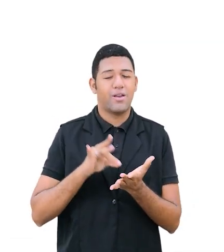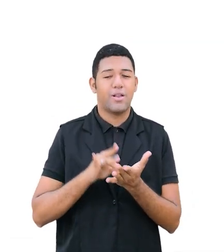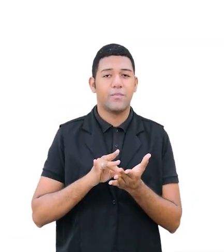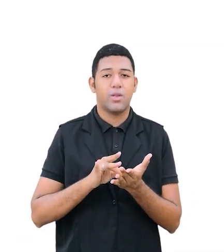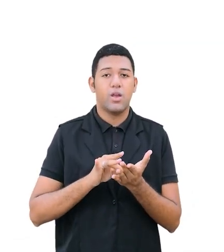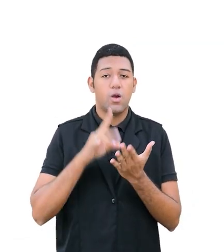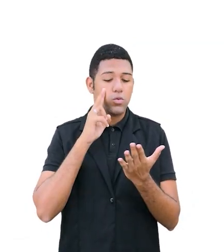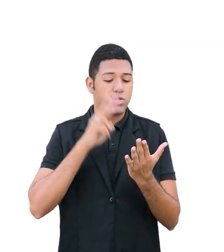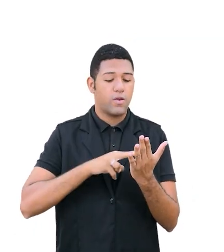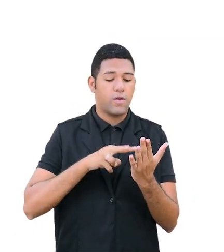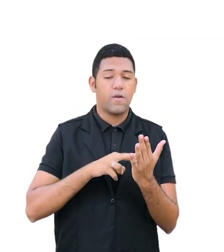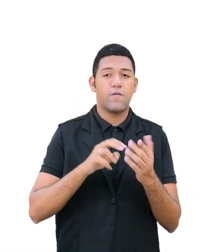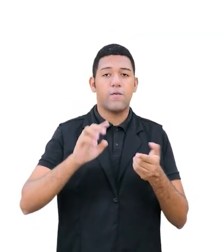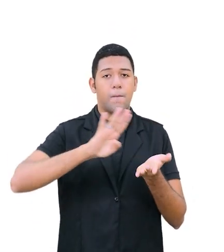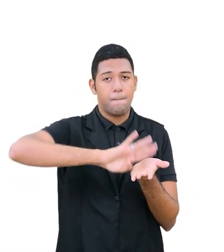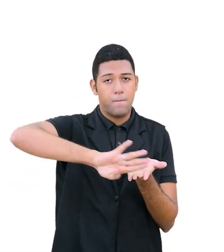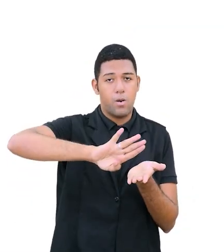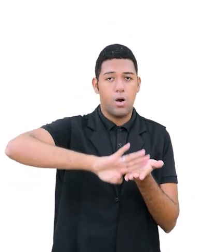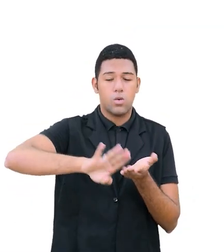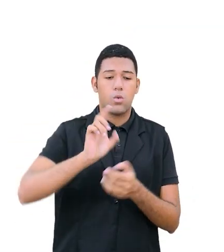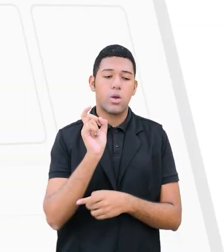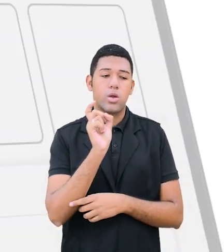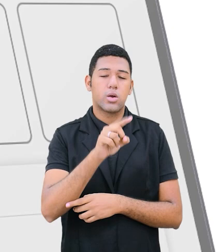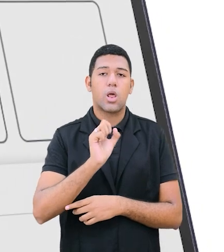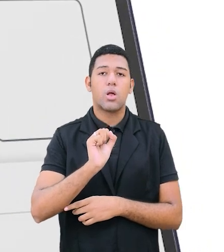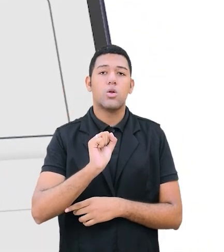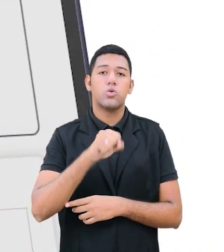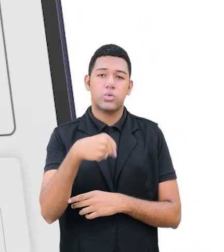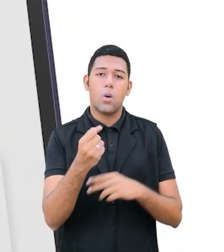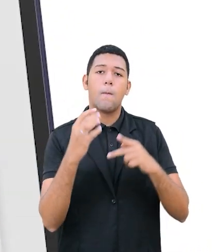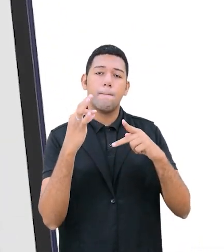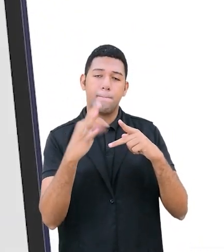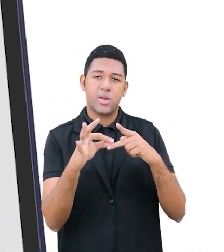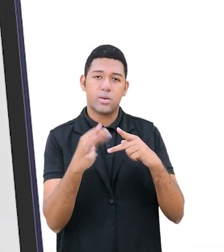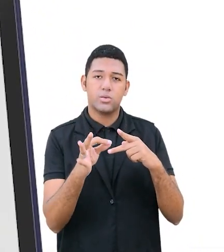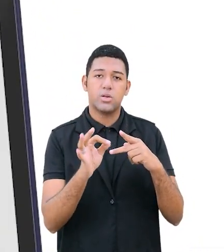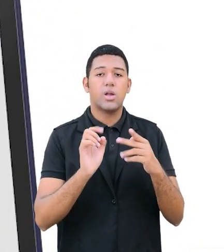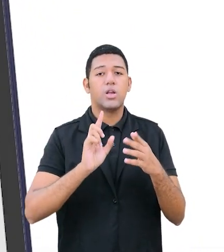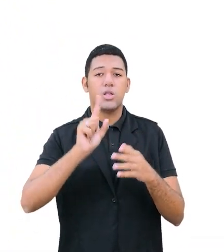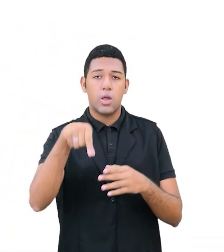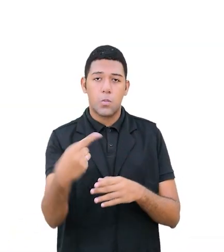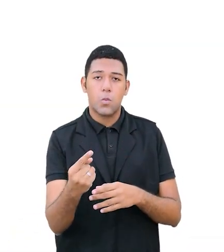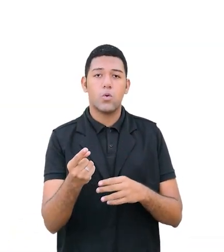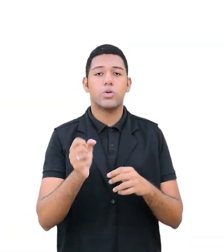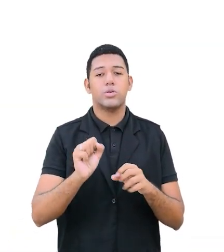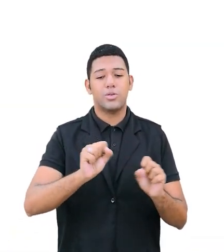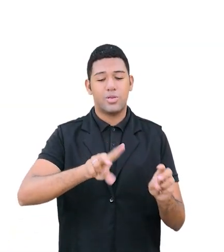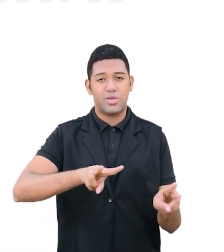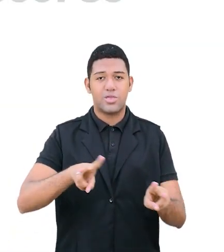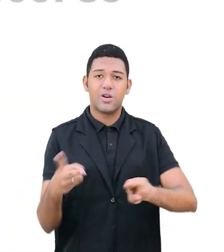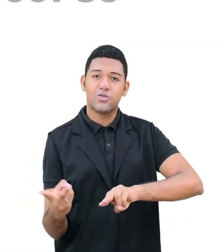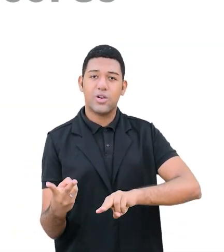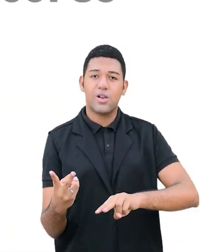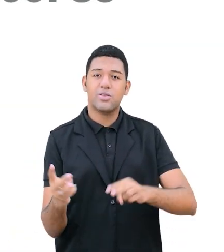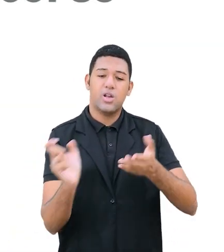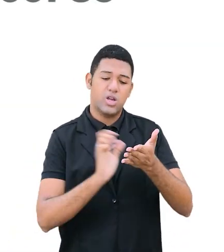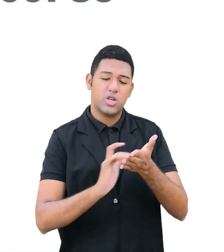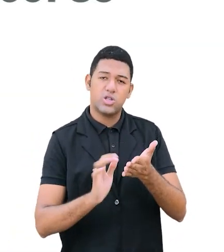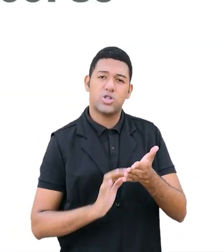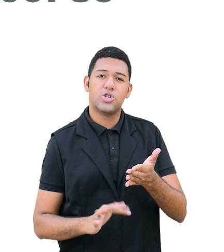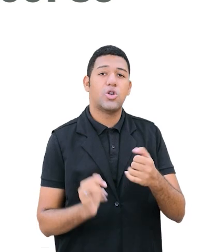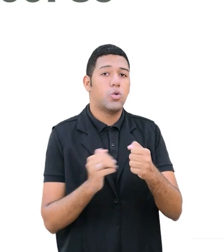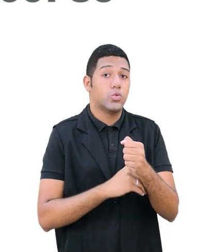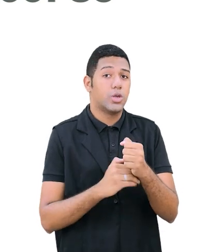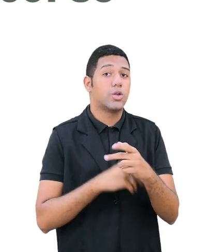aplicativo do seu banco clique na opção PIX e em seguida vá na opção transferência depois é só digitar a nossa chave